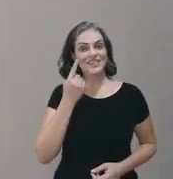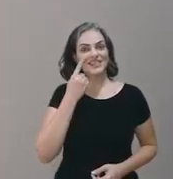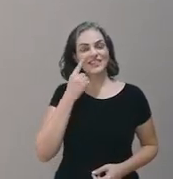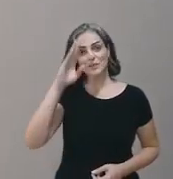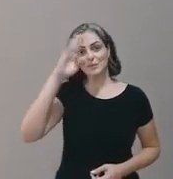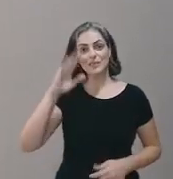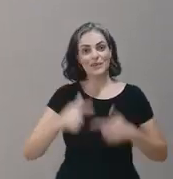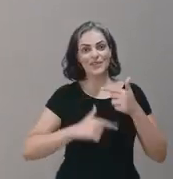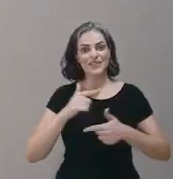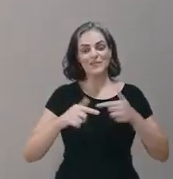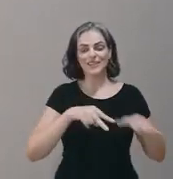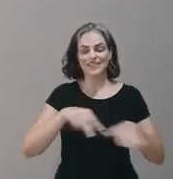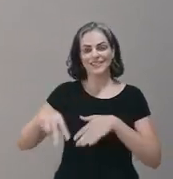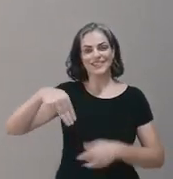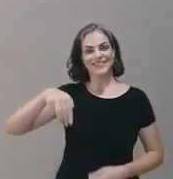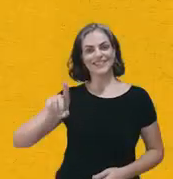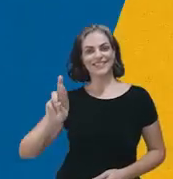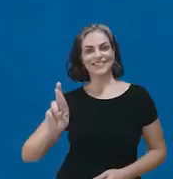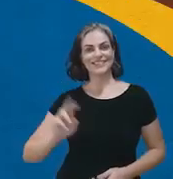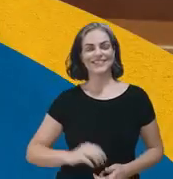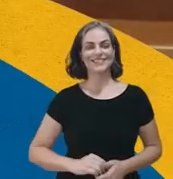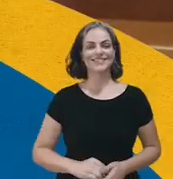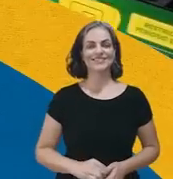Vem comigo conferir os destaques da semana do MDF.